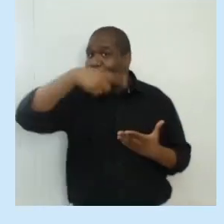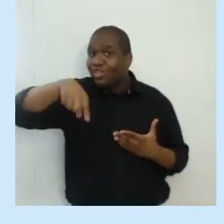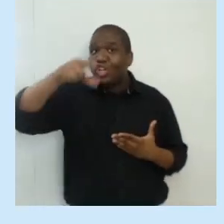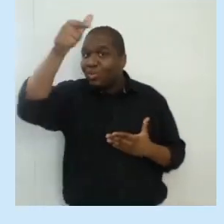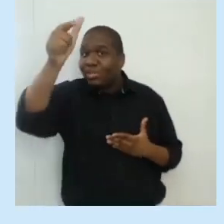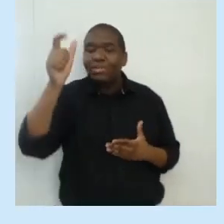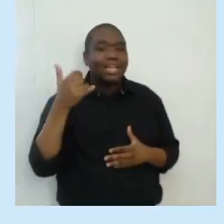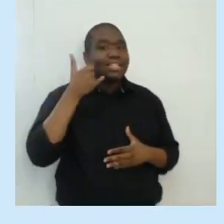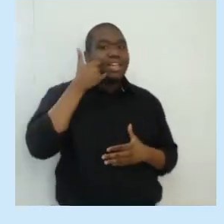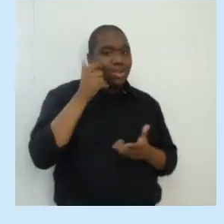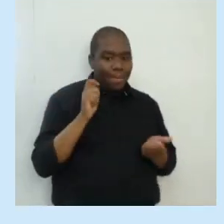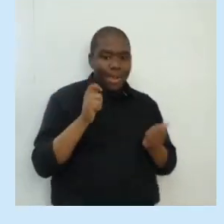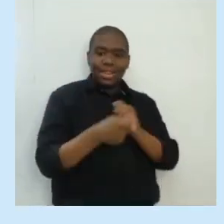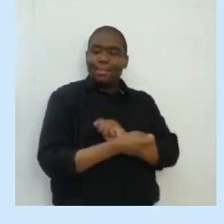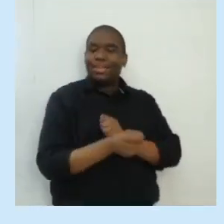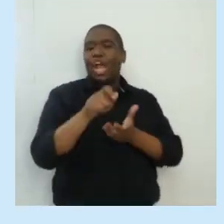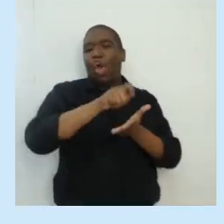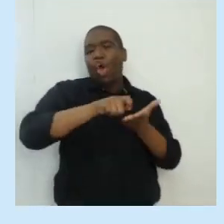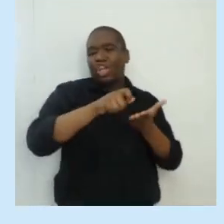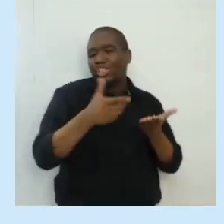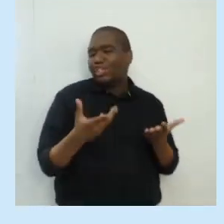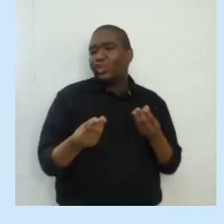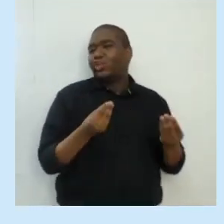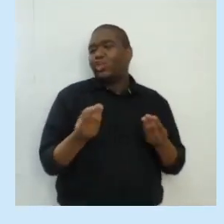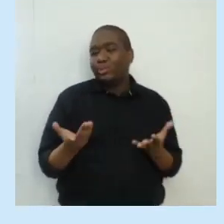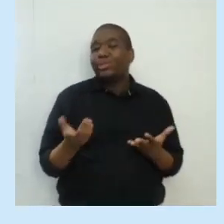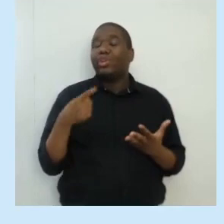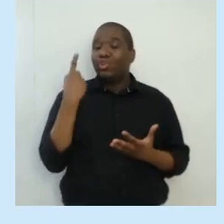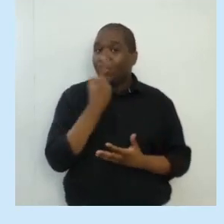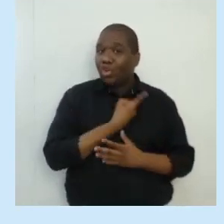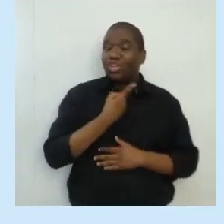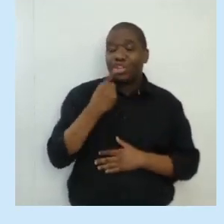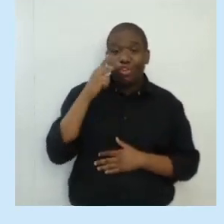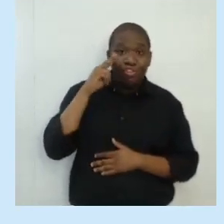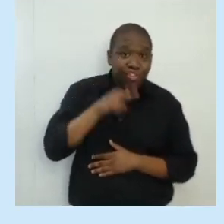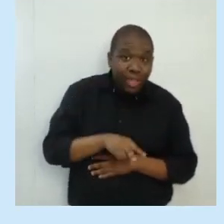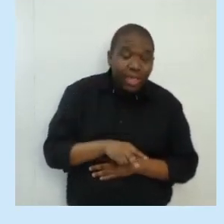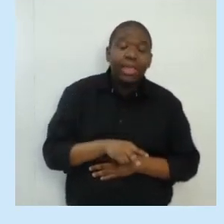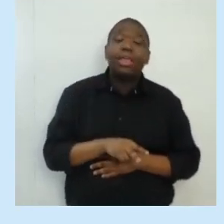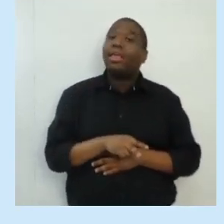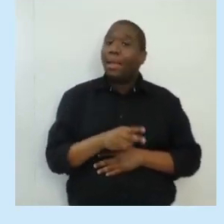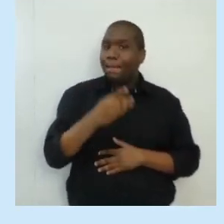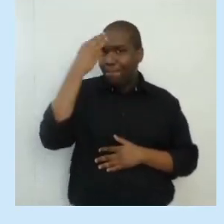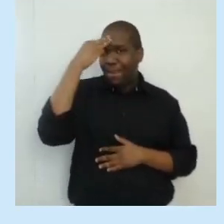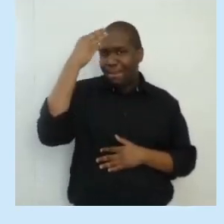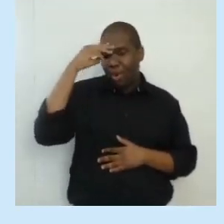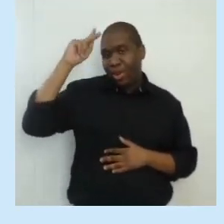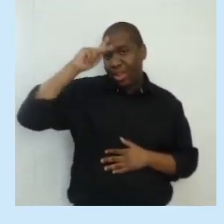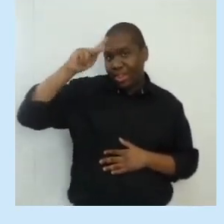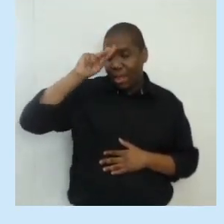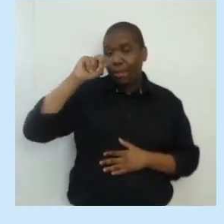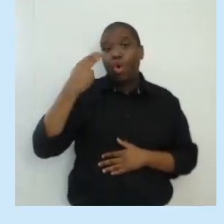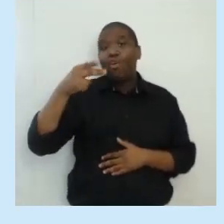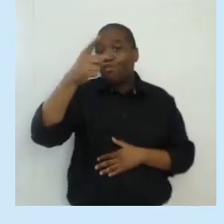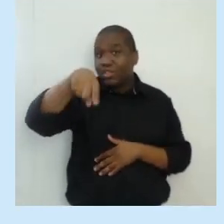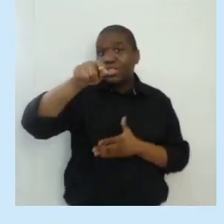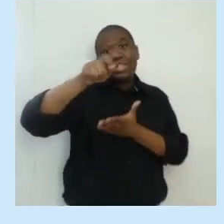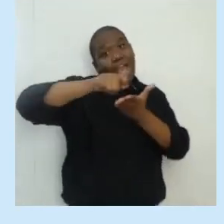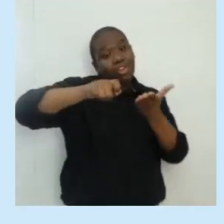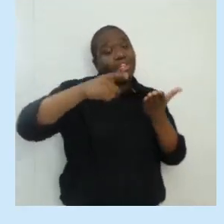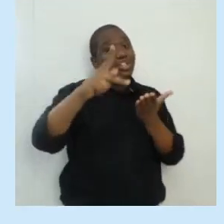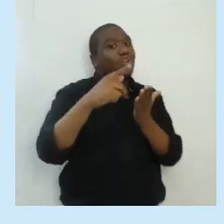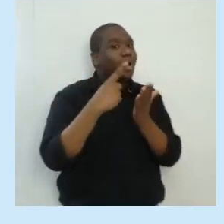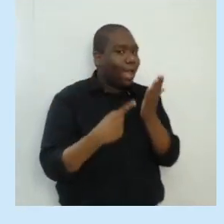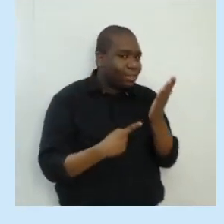do celular, do computador, aí vocês vão lá e puxem pela memória ou pelas anotações do caderno de